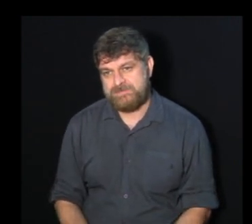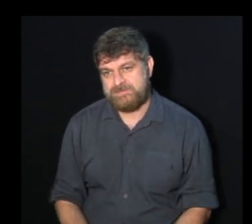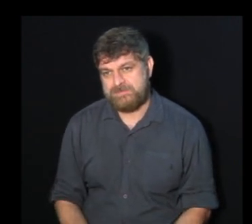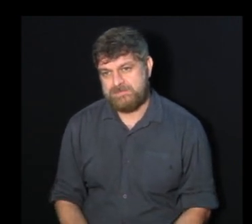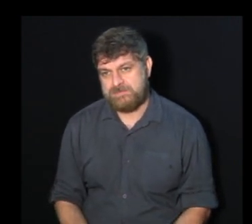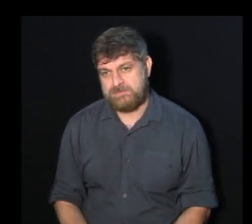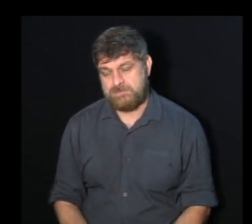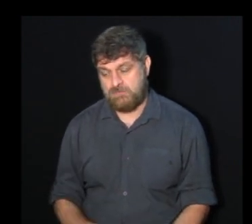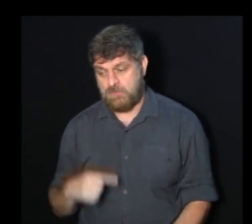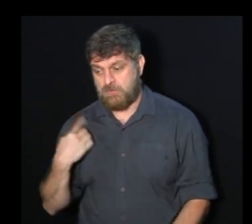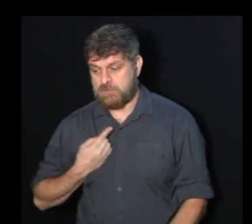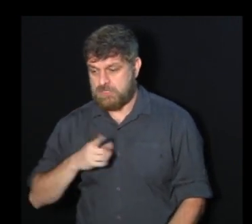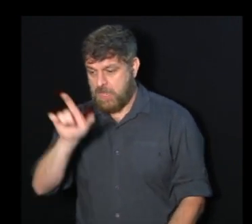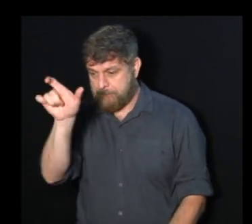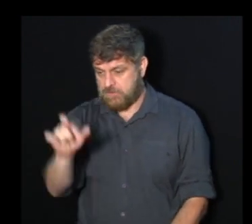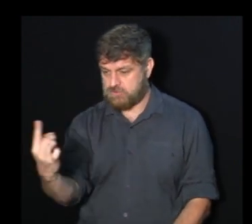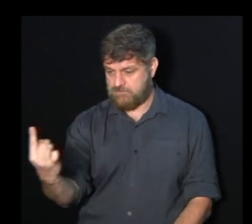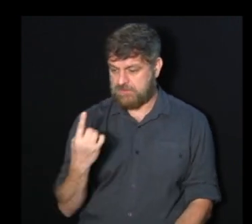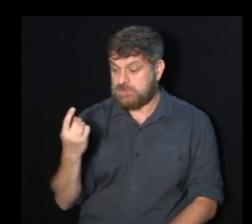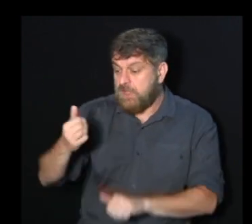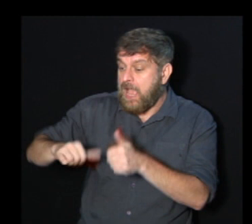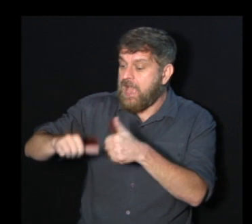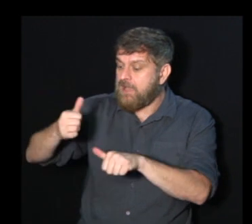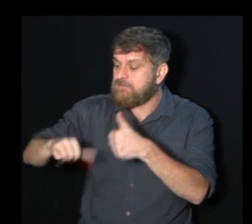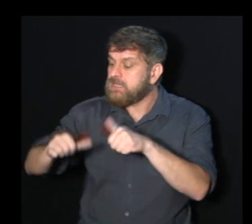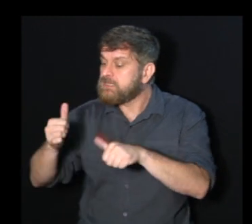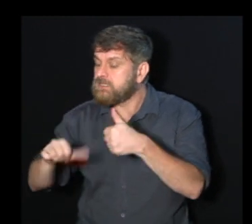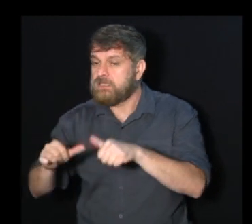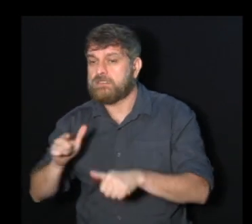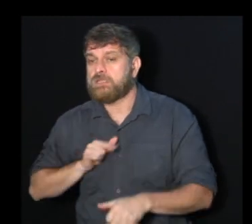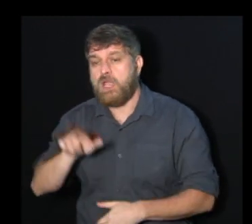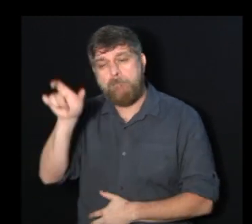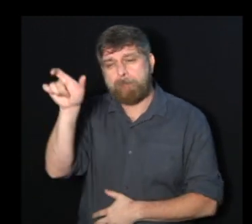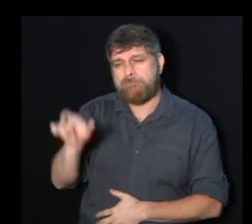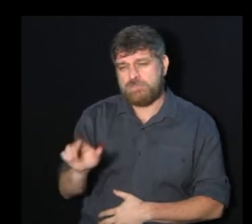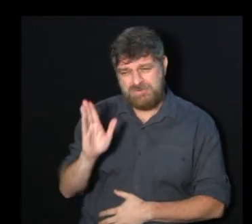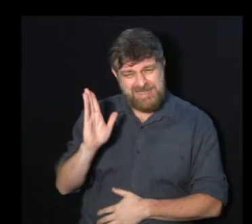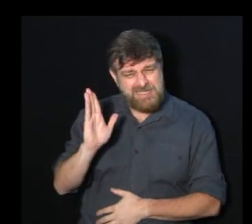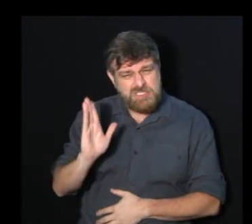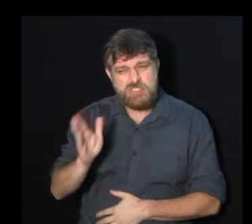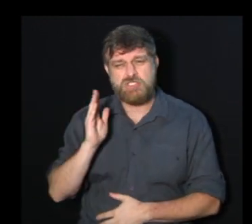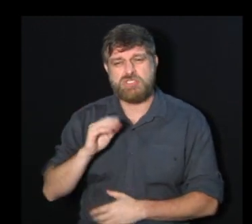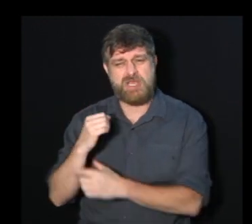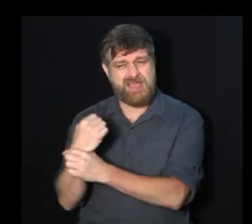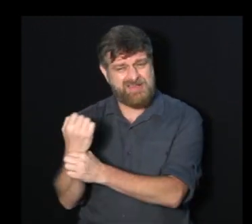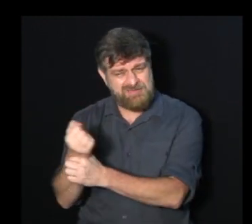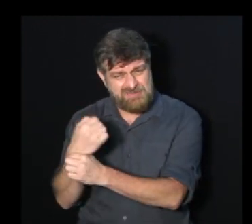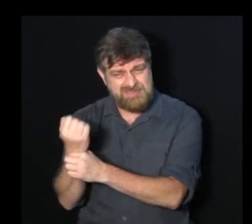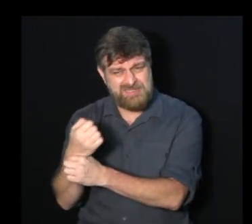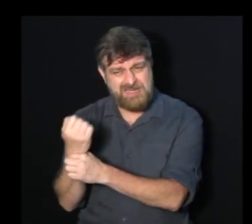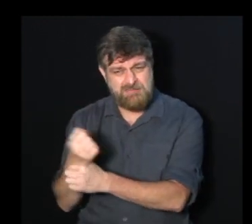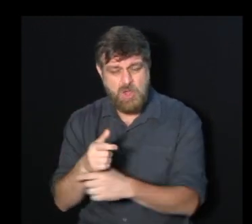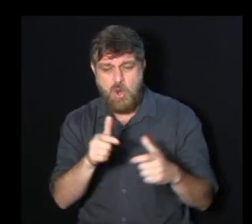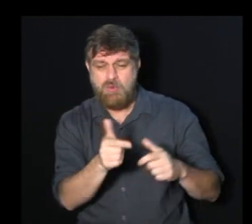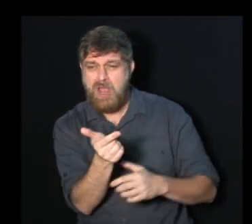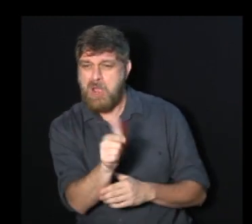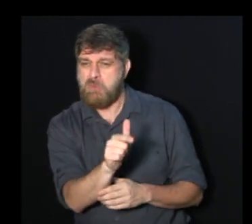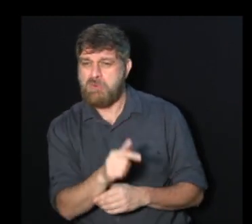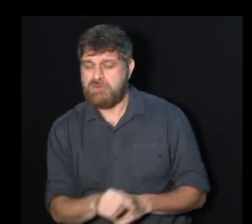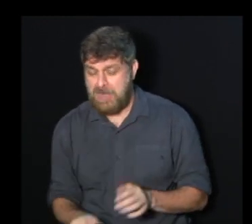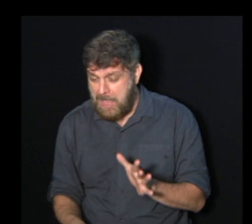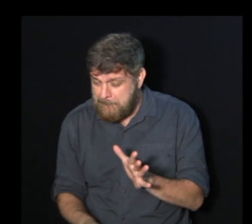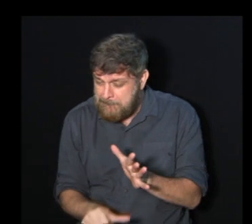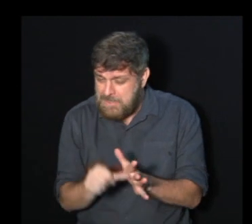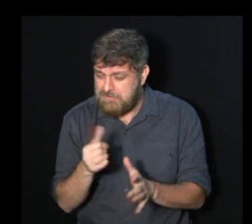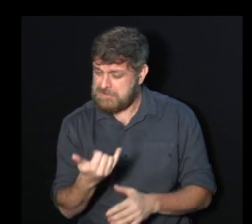Quando a gente avalia um paciente, muitas vezes um paciente que às vezes já faz fisioterapia em outro lugar, a primeira coisa que